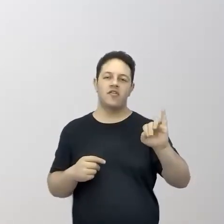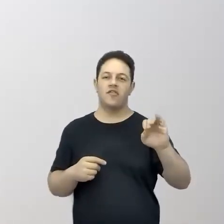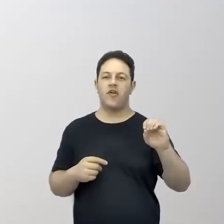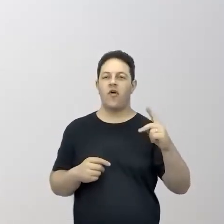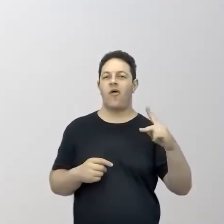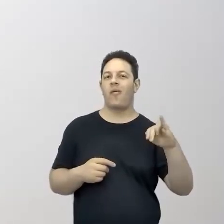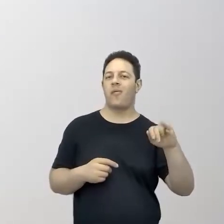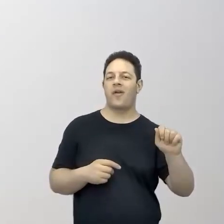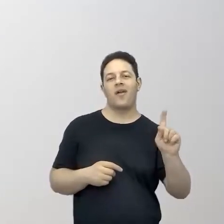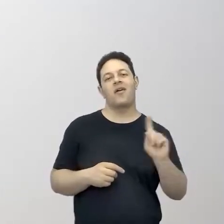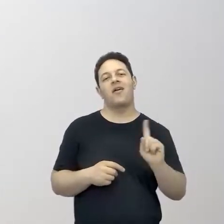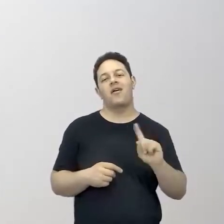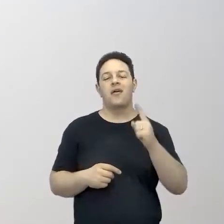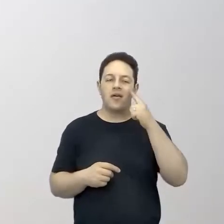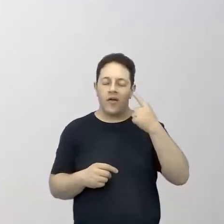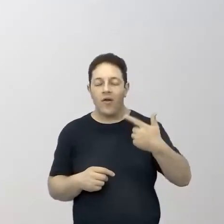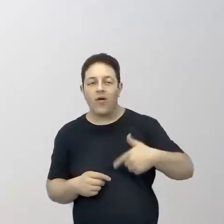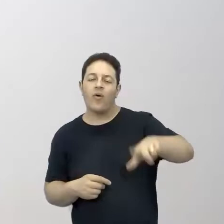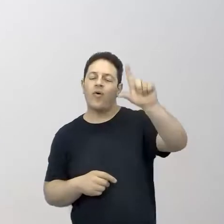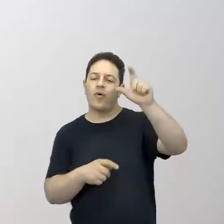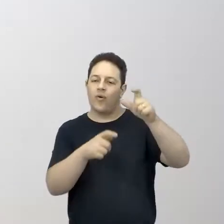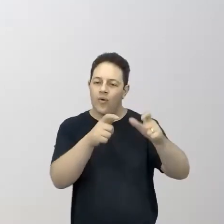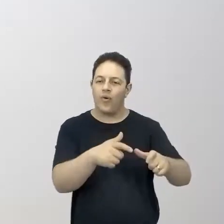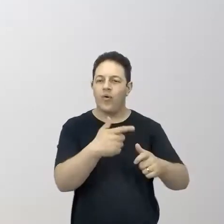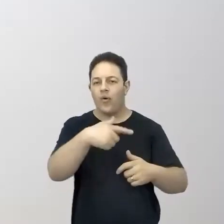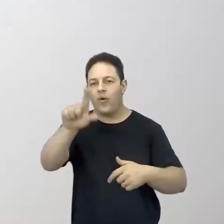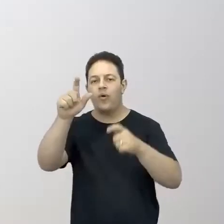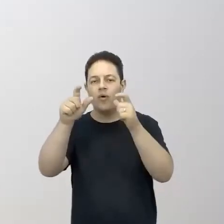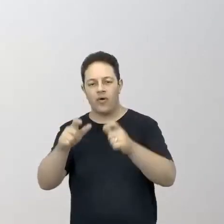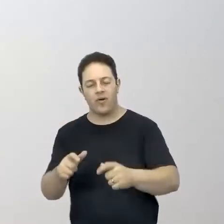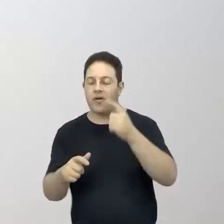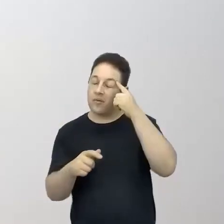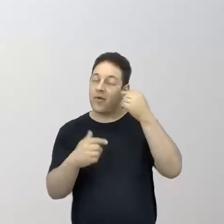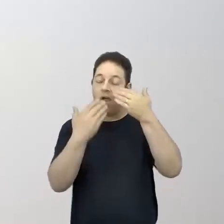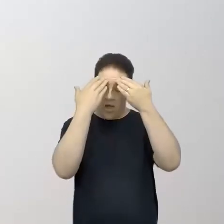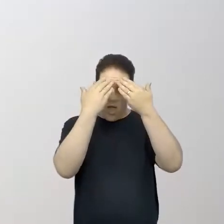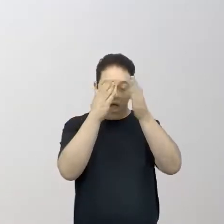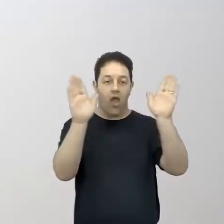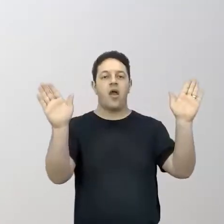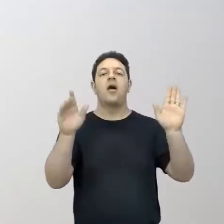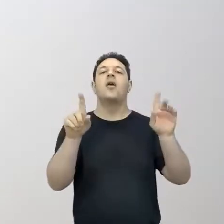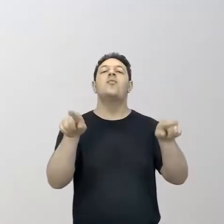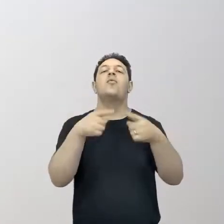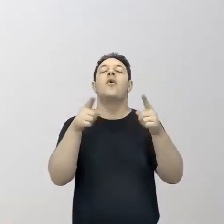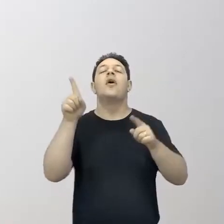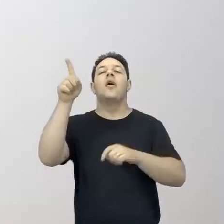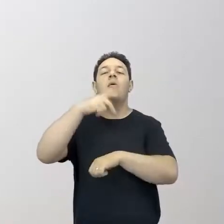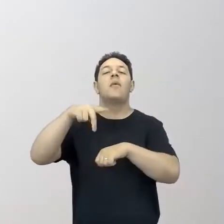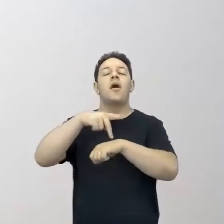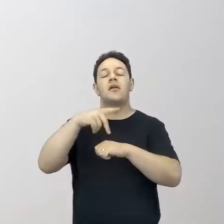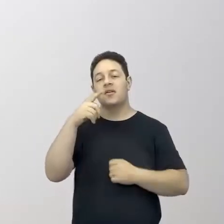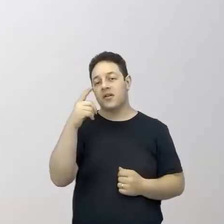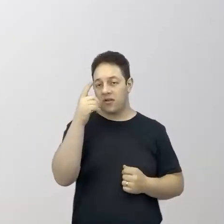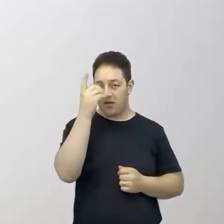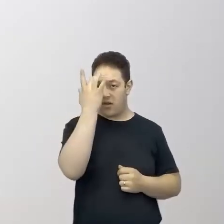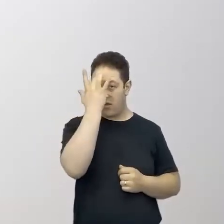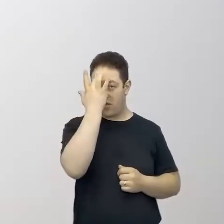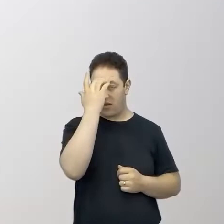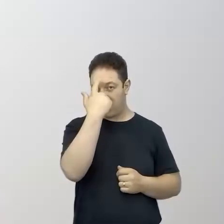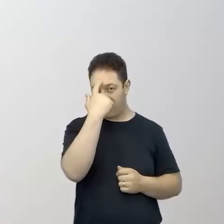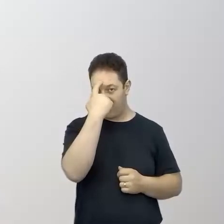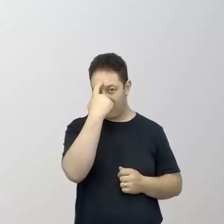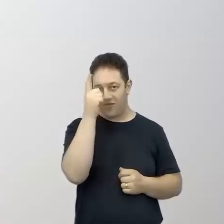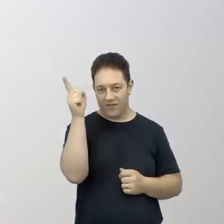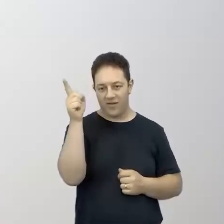outros lugares, né? Gabão, vamos pensar para além desse universo todo, a música da Índia, né? A música